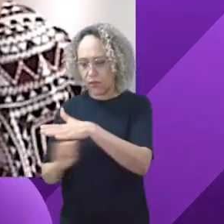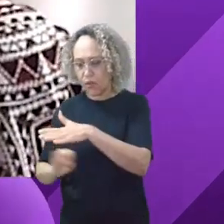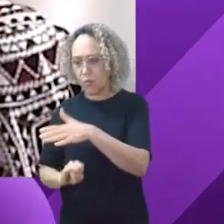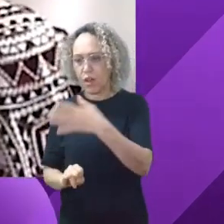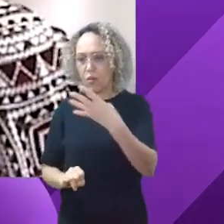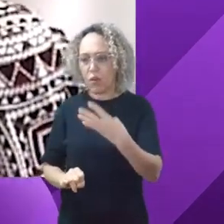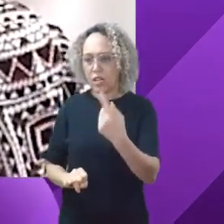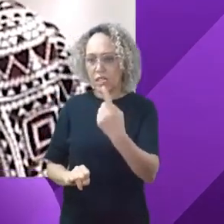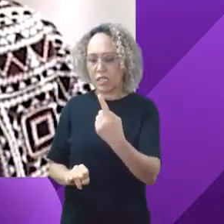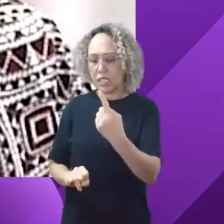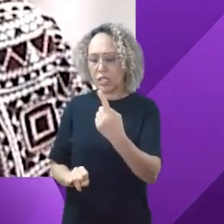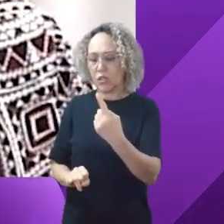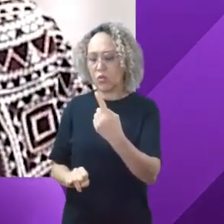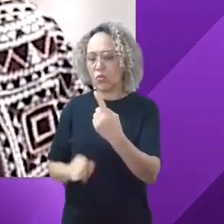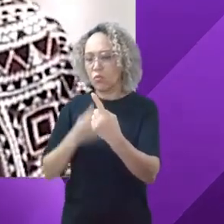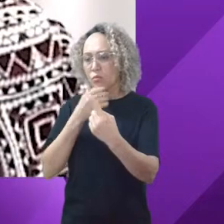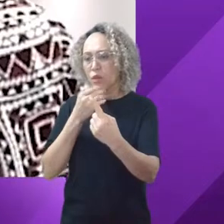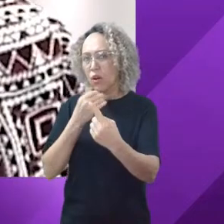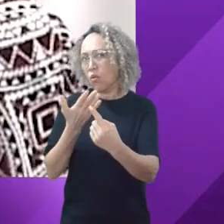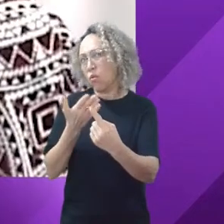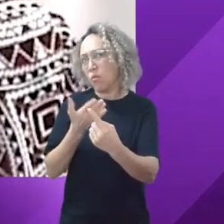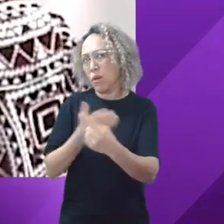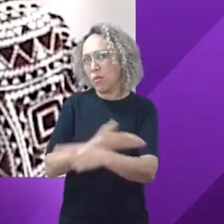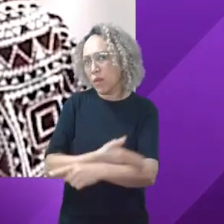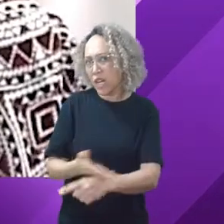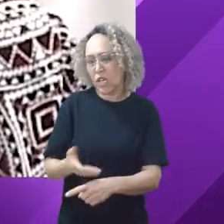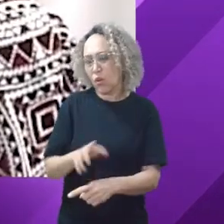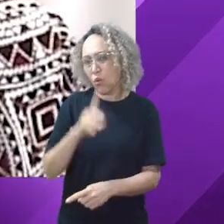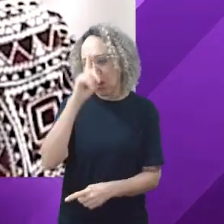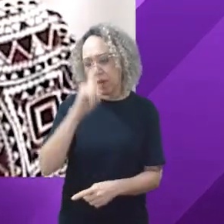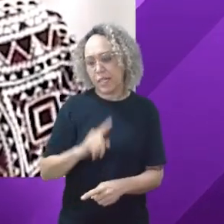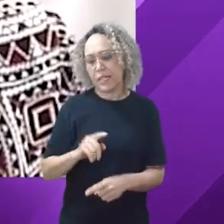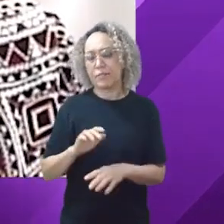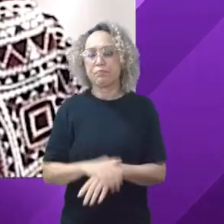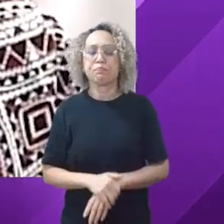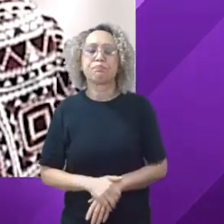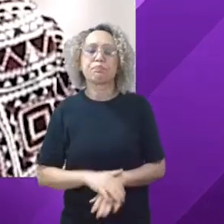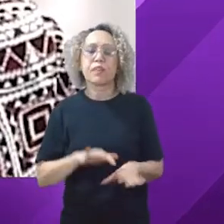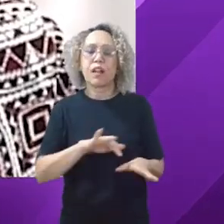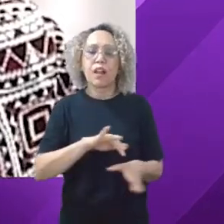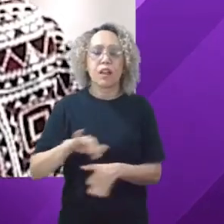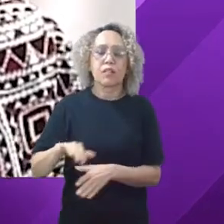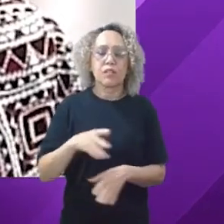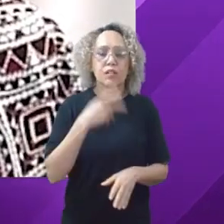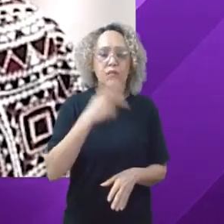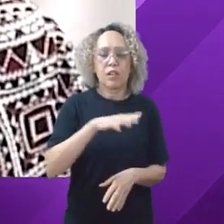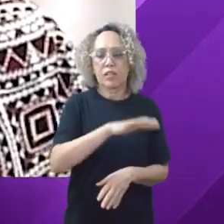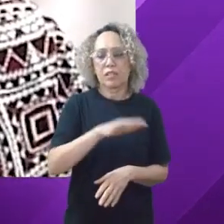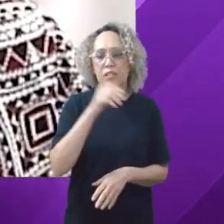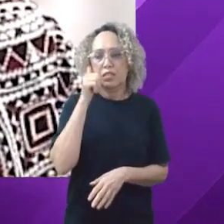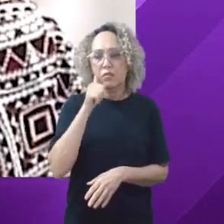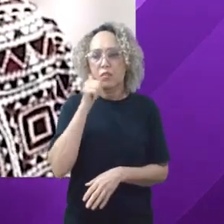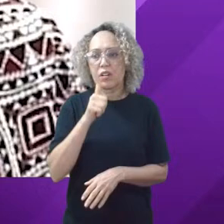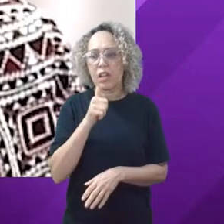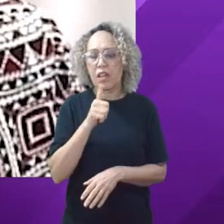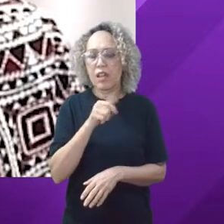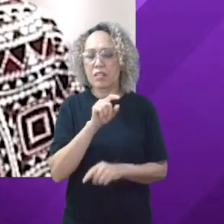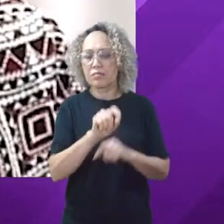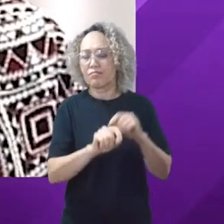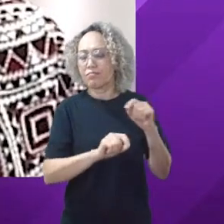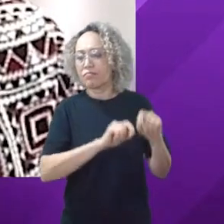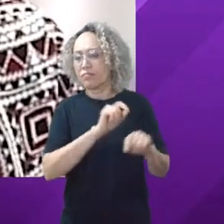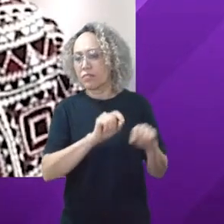brancos e amarelos. Quando a gente está falando das mulheres, a gente acaba encontrando uma